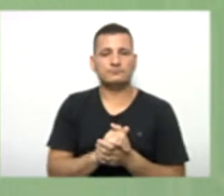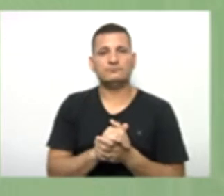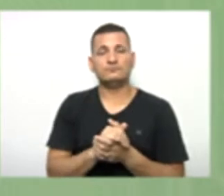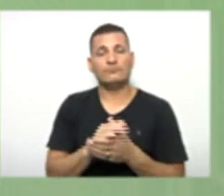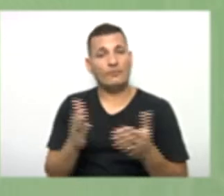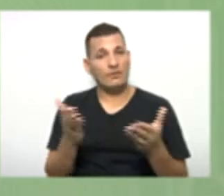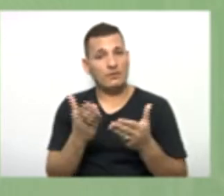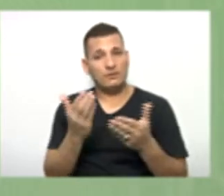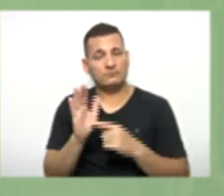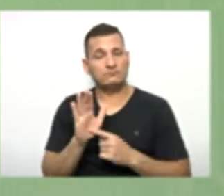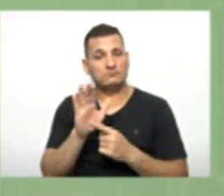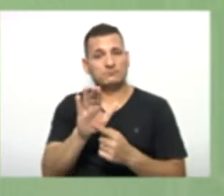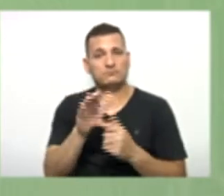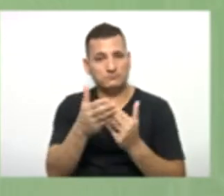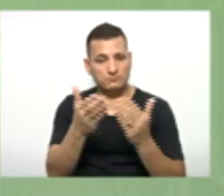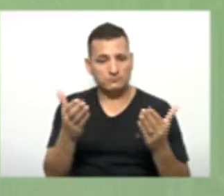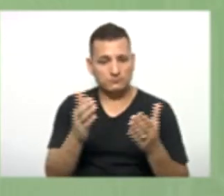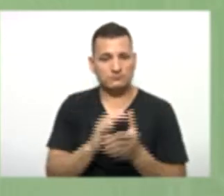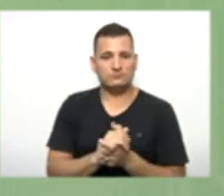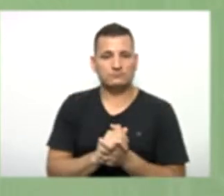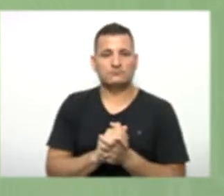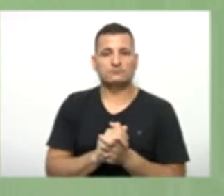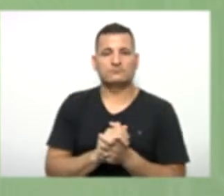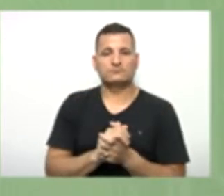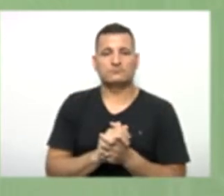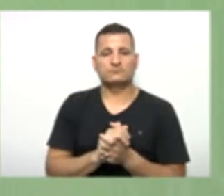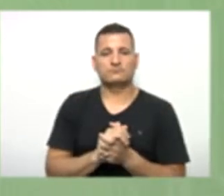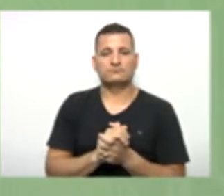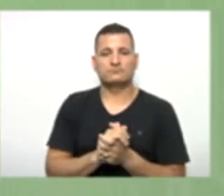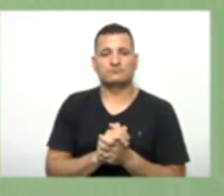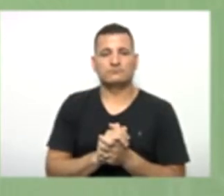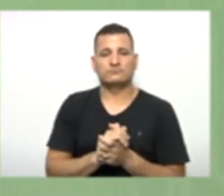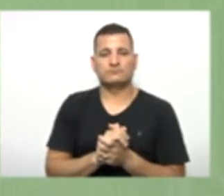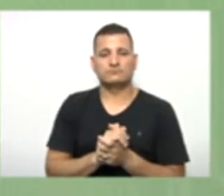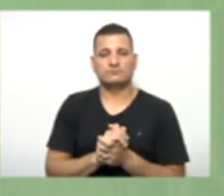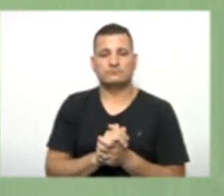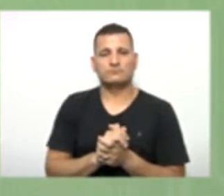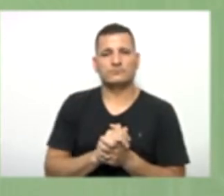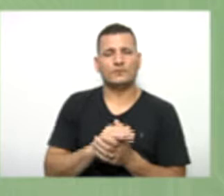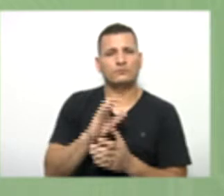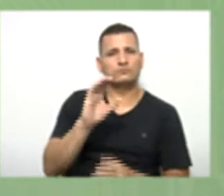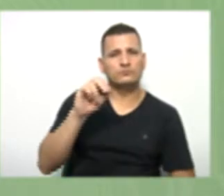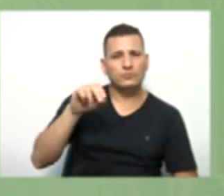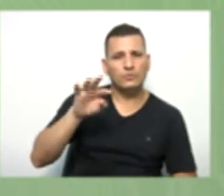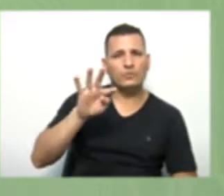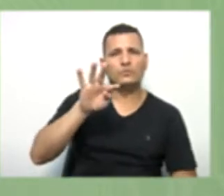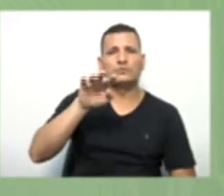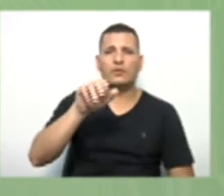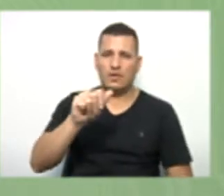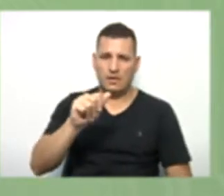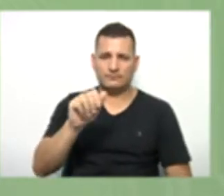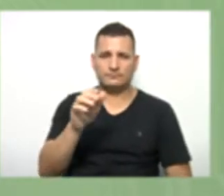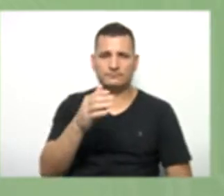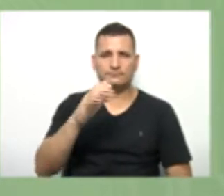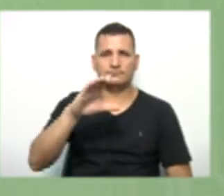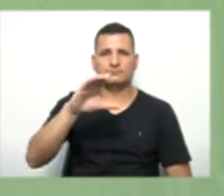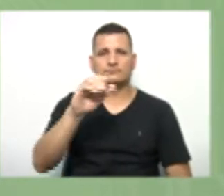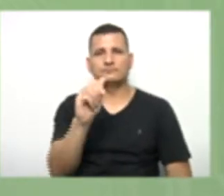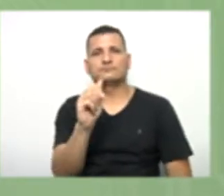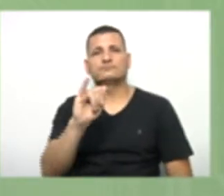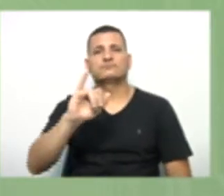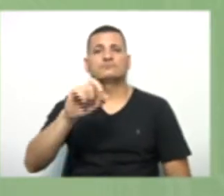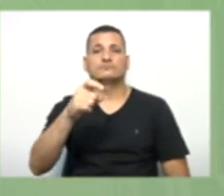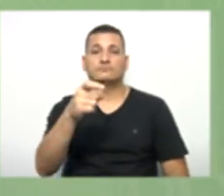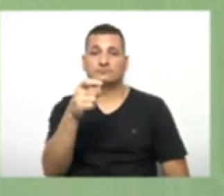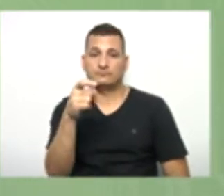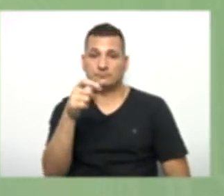vocês agora a conta caixa e equivalentes de caixa. Então, nós estudamos na aula passada que os